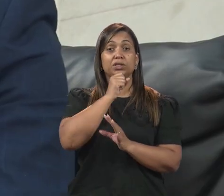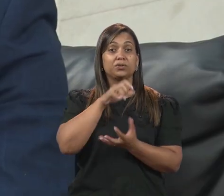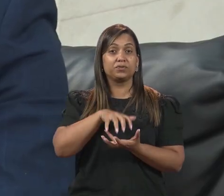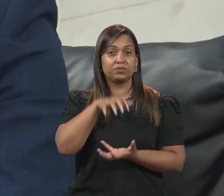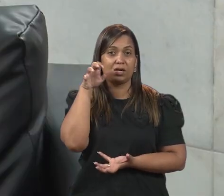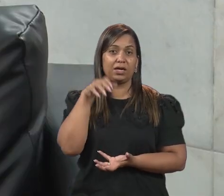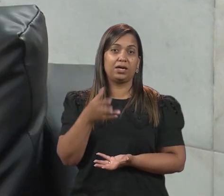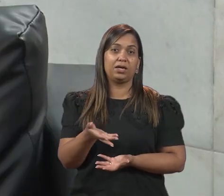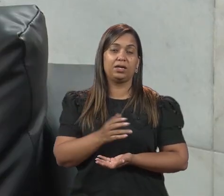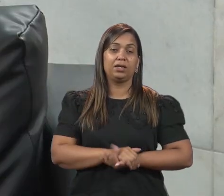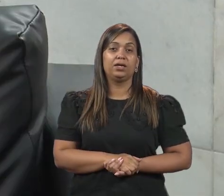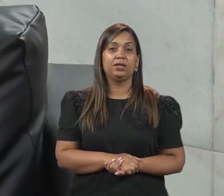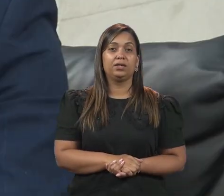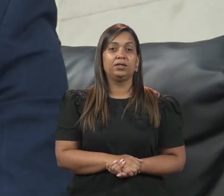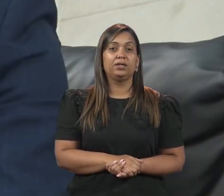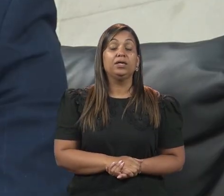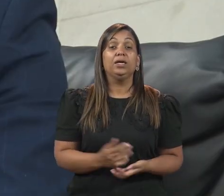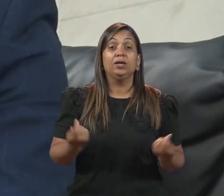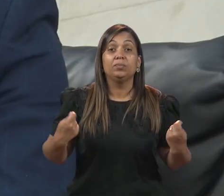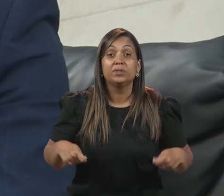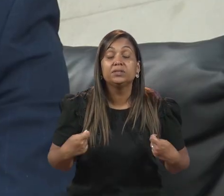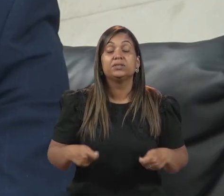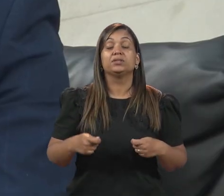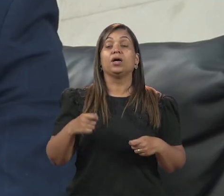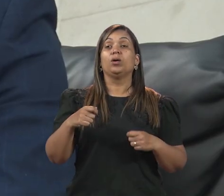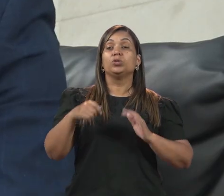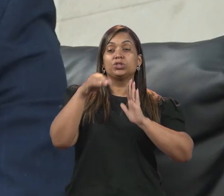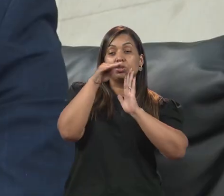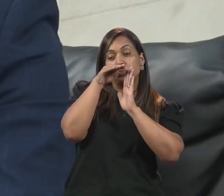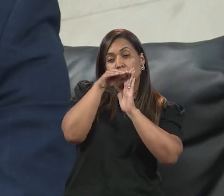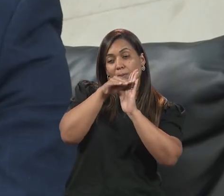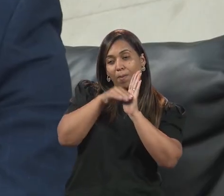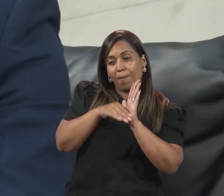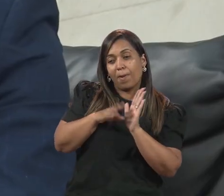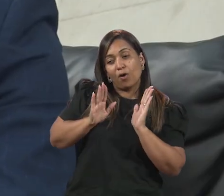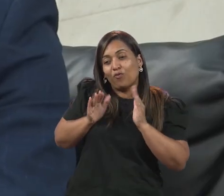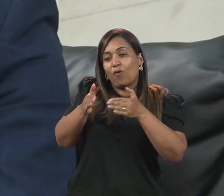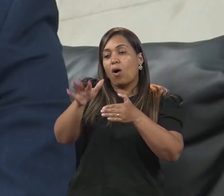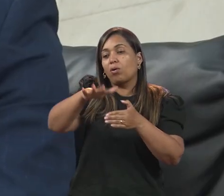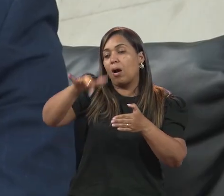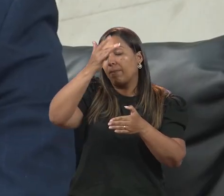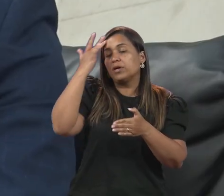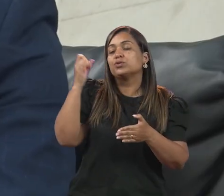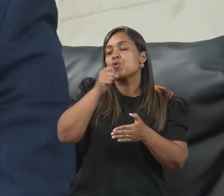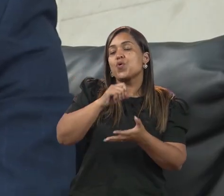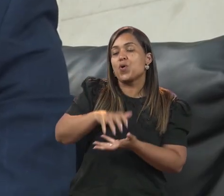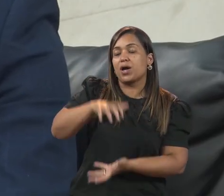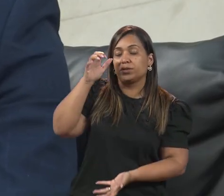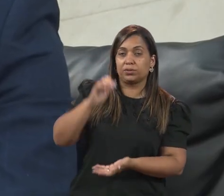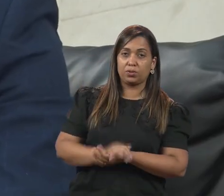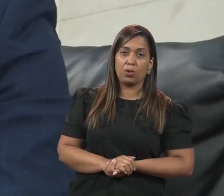envelhecida. Exato. E precisamos de mais políticas públicas relacionadas à pessoa idosa. Nós temos